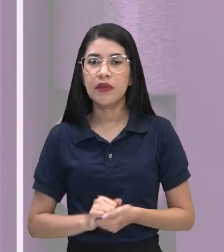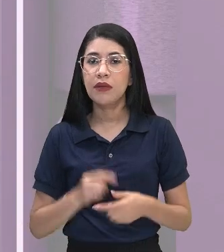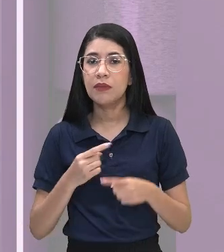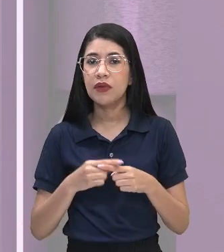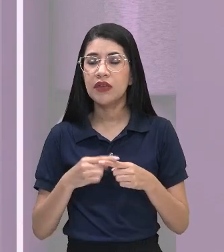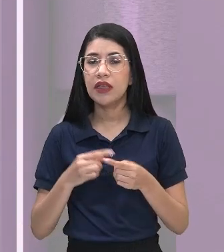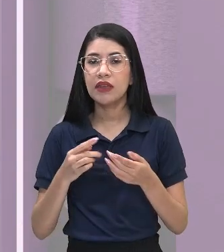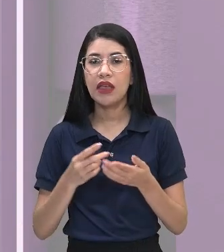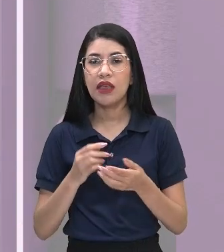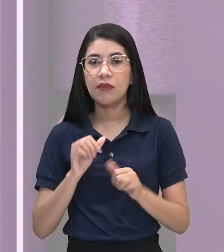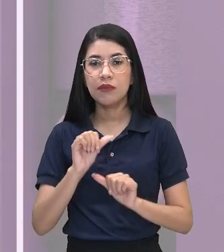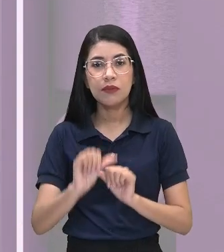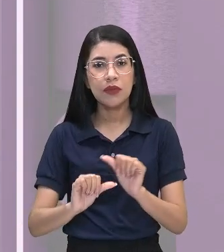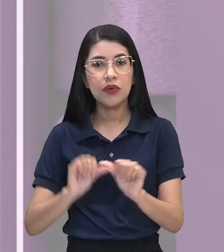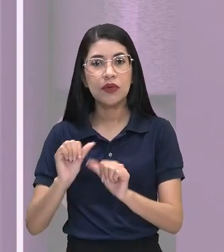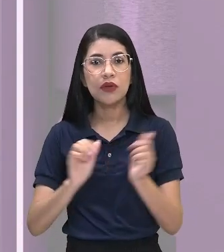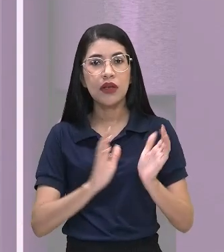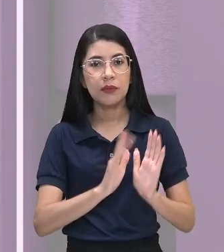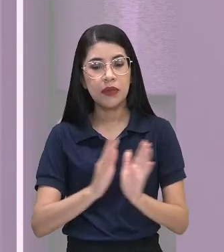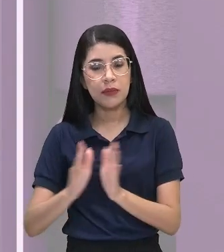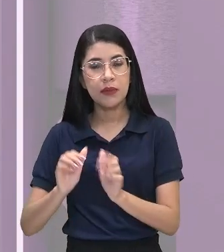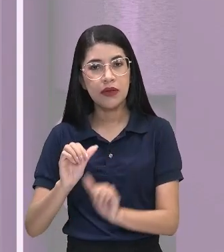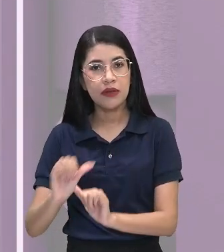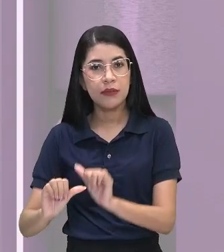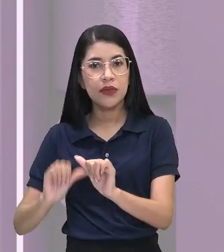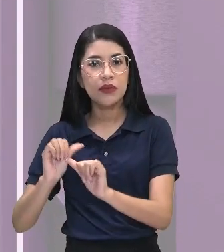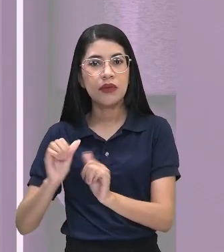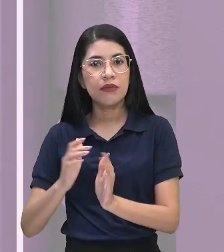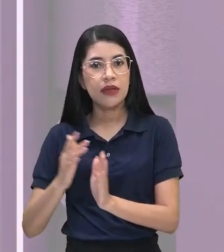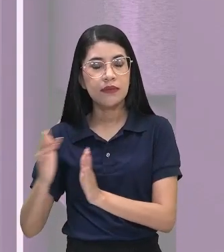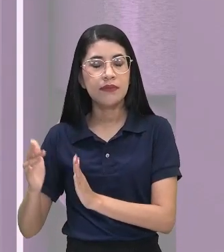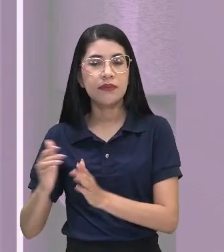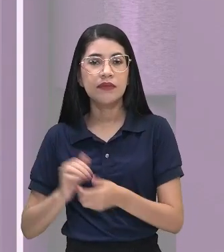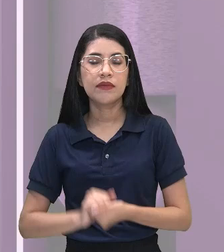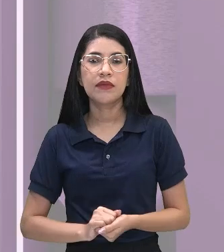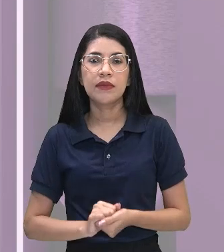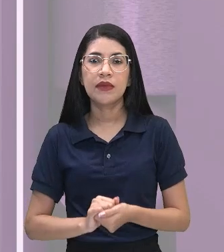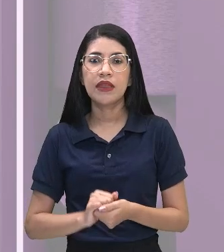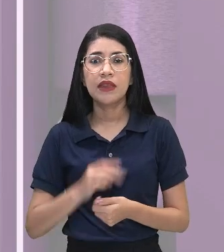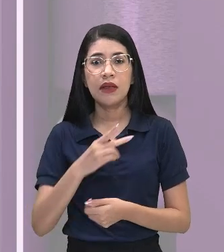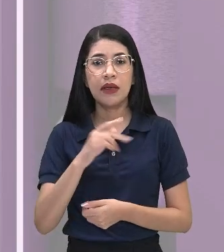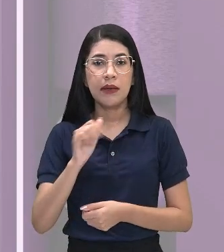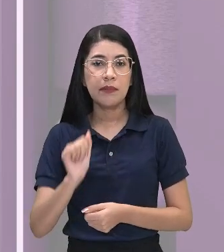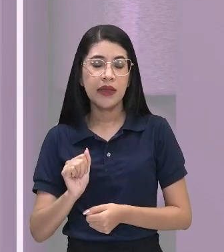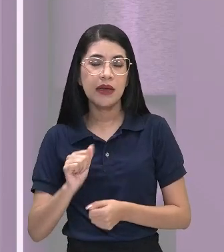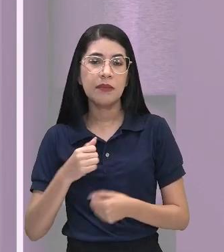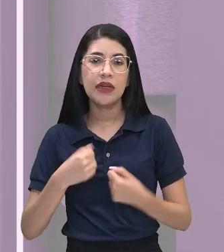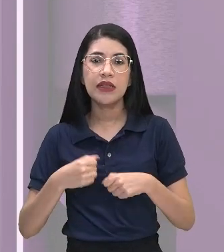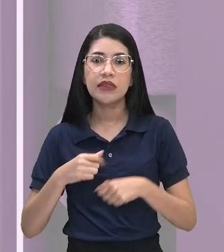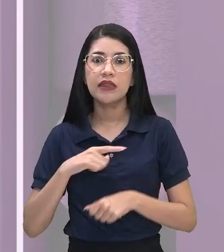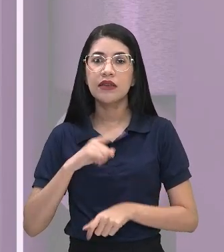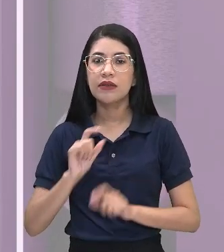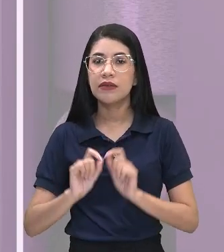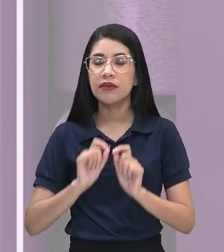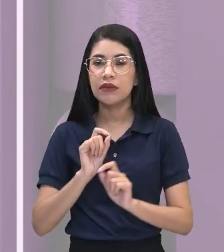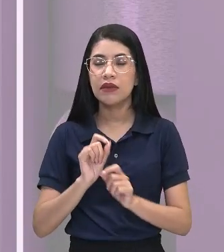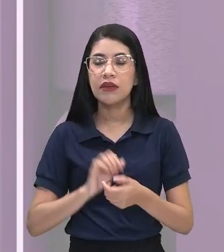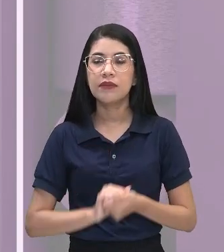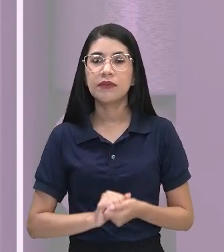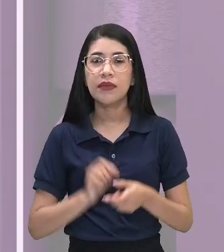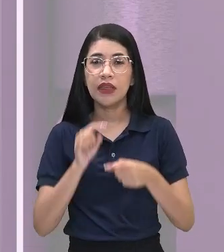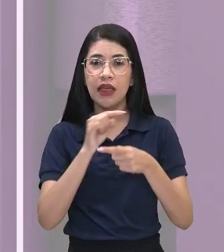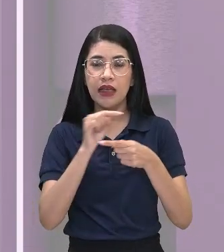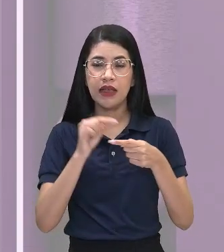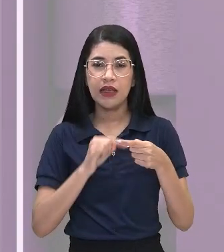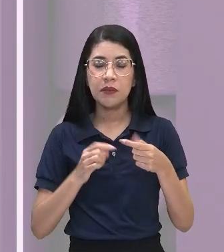ali essa sequência, tá? Para ser considerada uma PA, uma progressão aritmética, a razão precisa